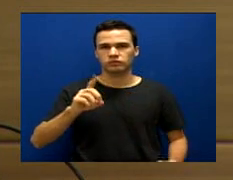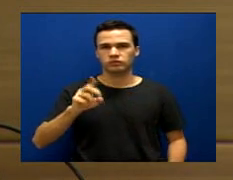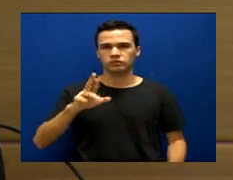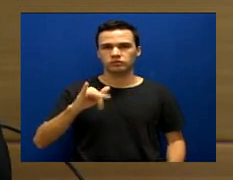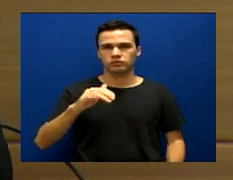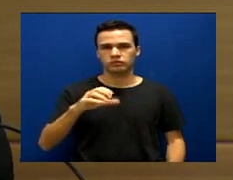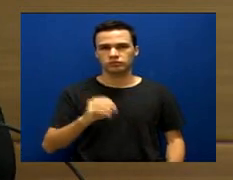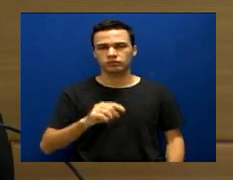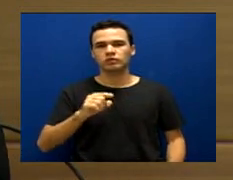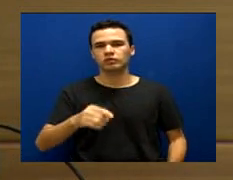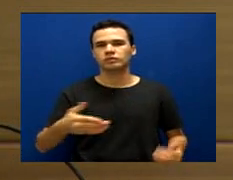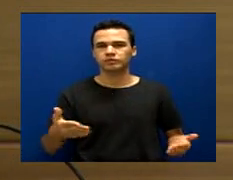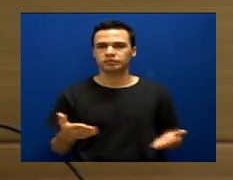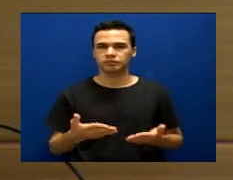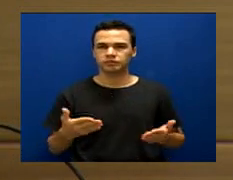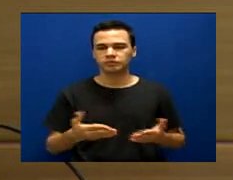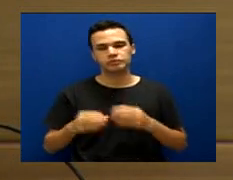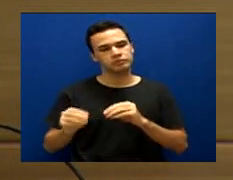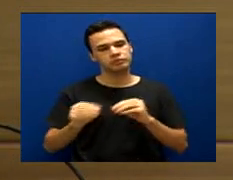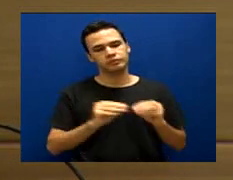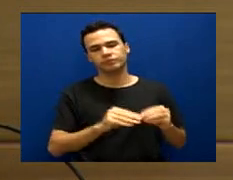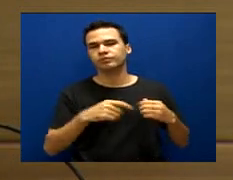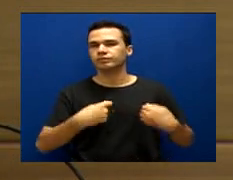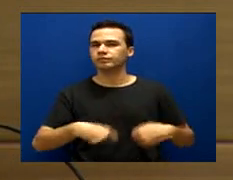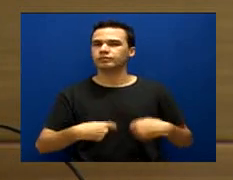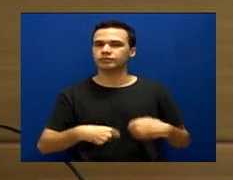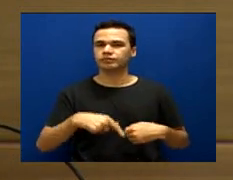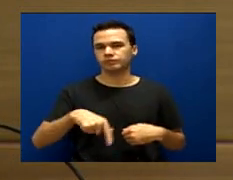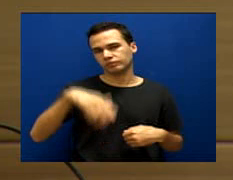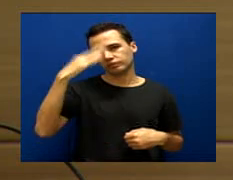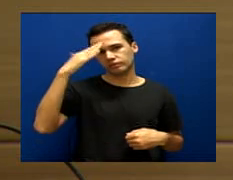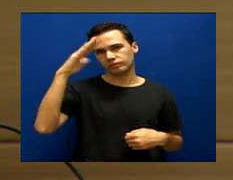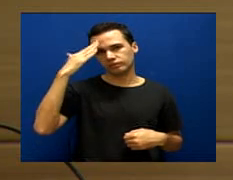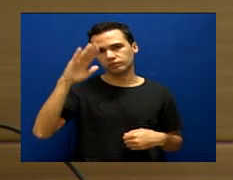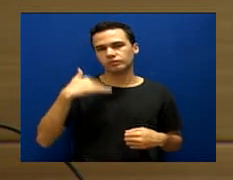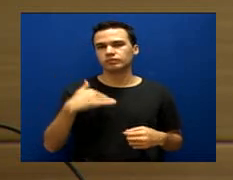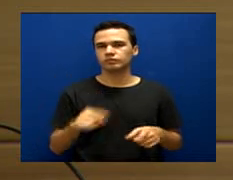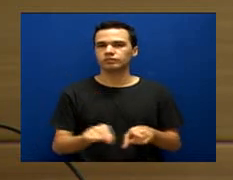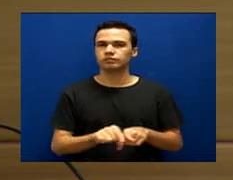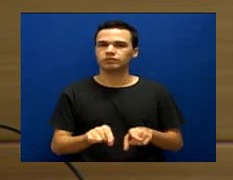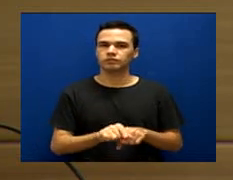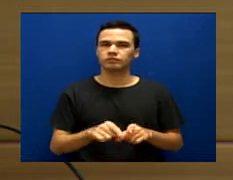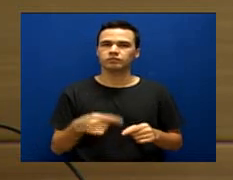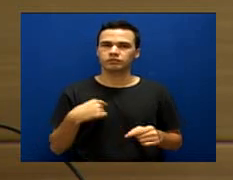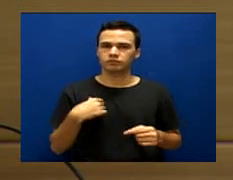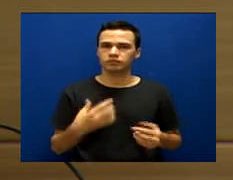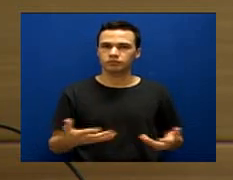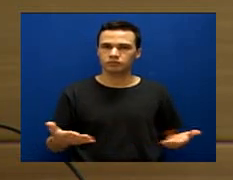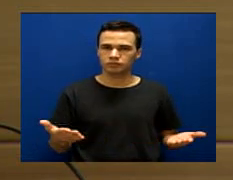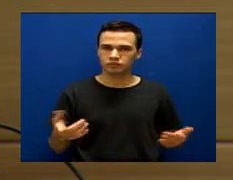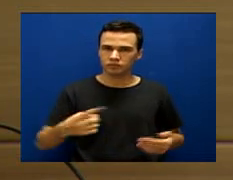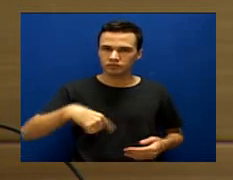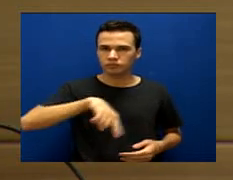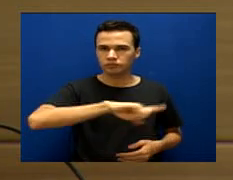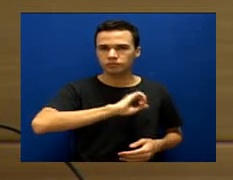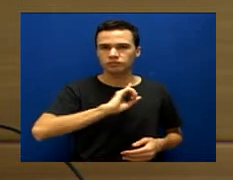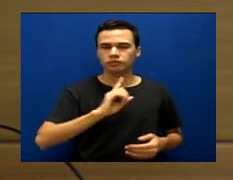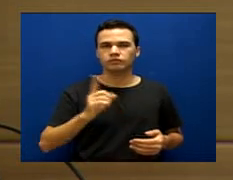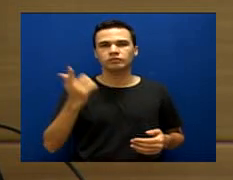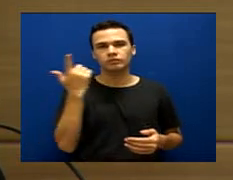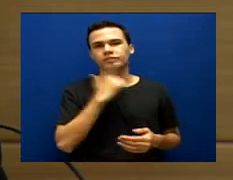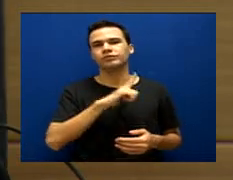resumo, essa transição tem que acontecer no nosso entendimento, que eu acredito que assim nós teremos